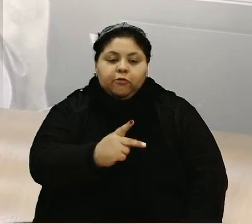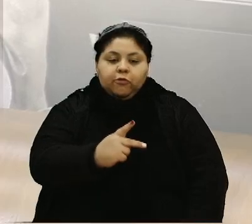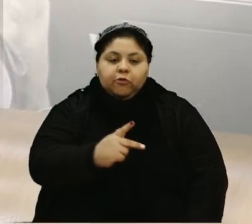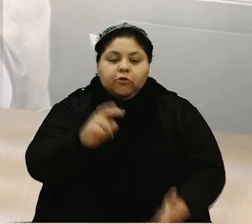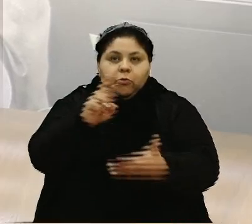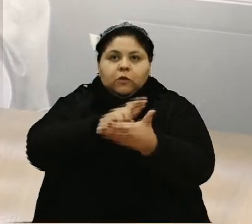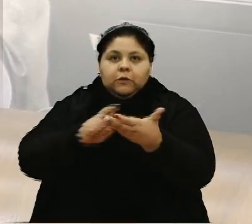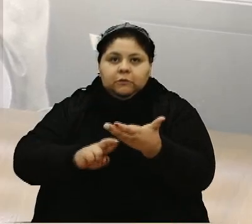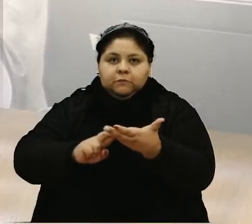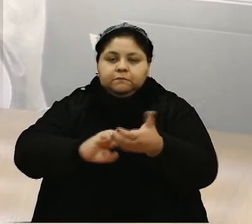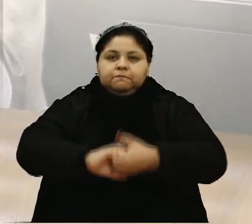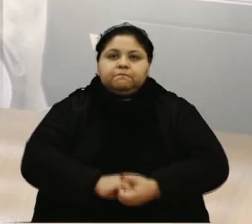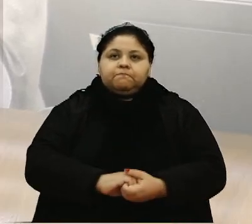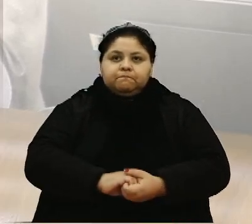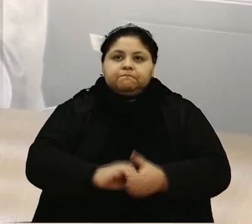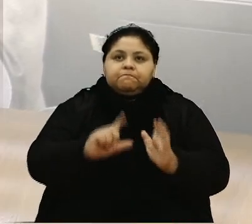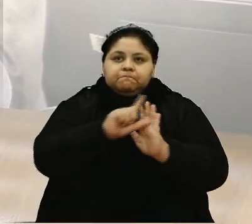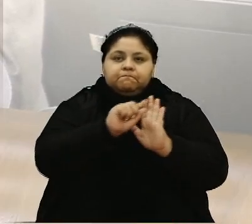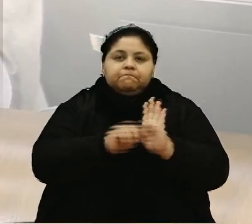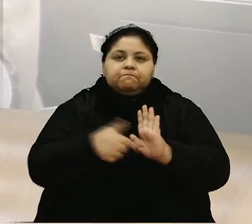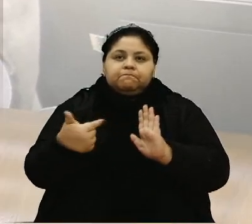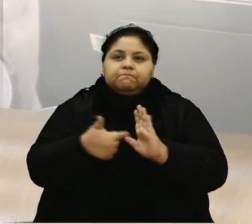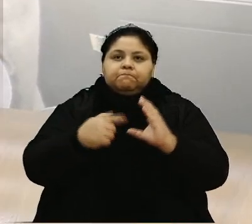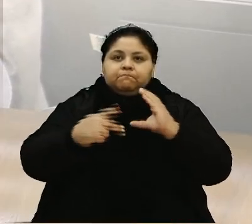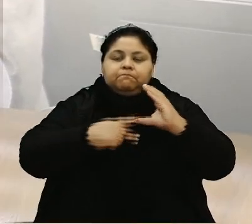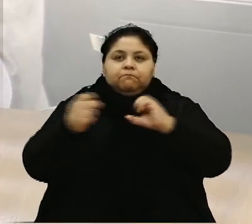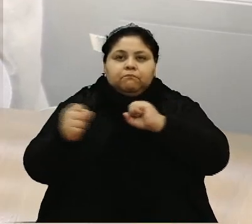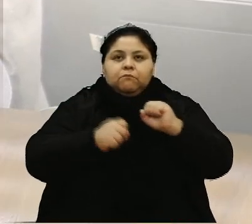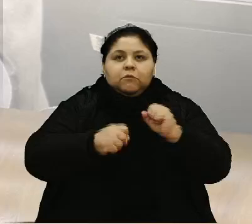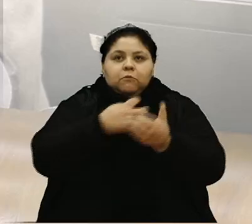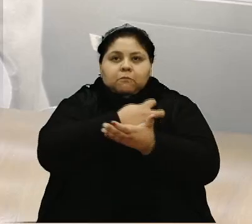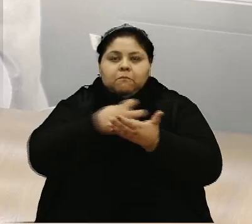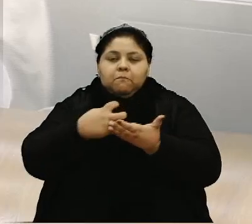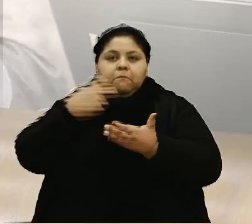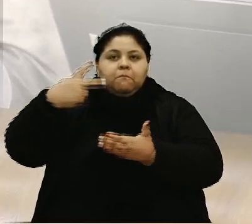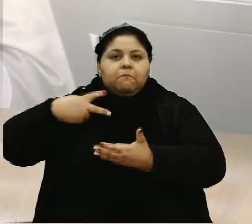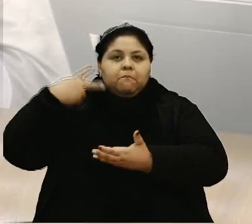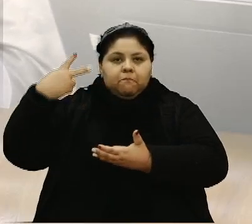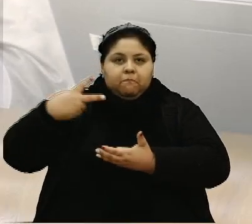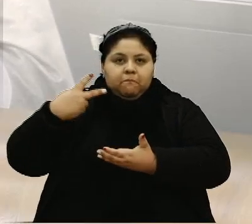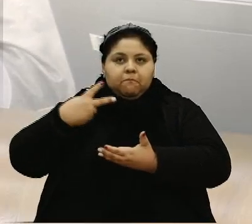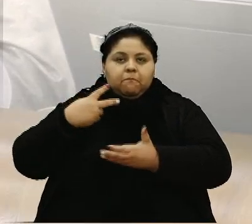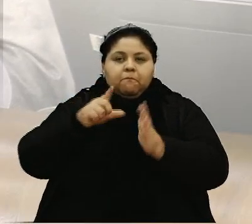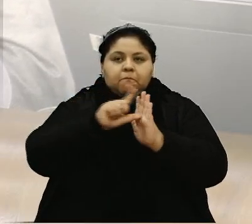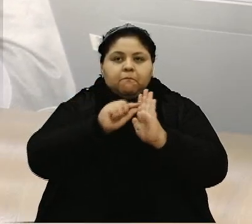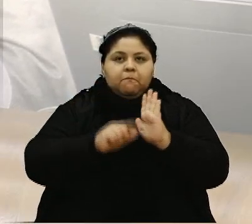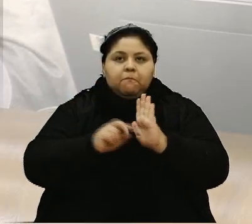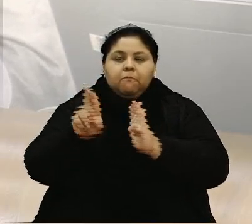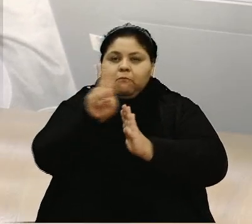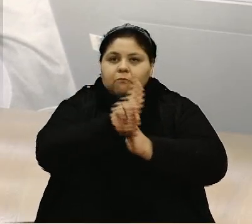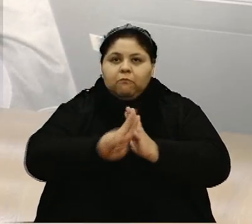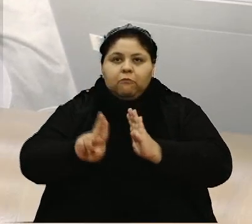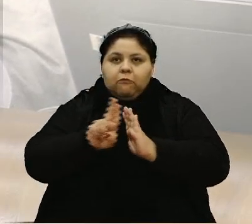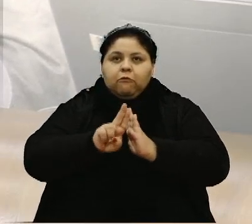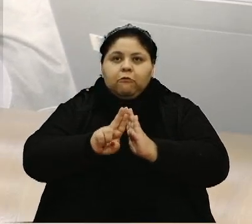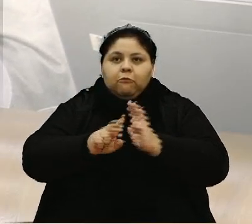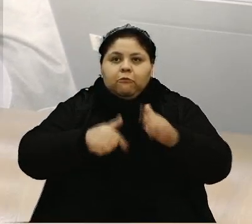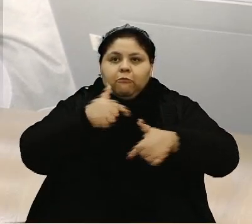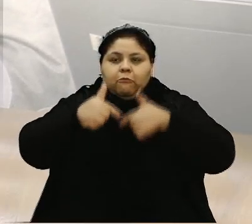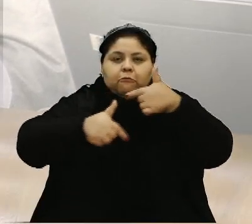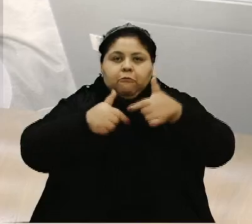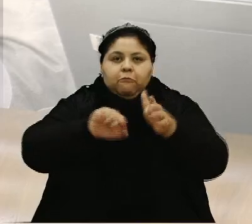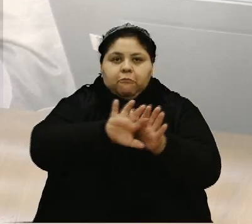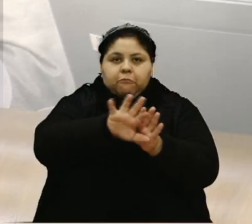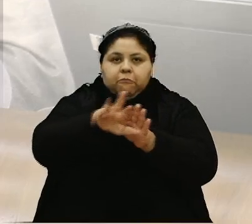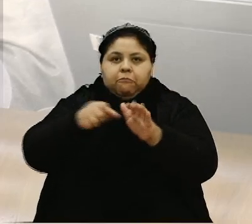relator. Artigo 7º. A Câmara poderá cassar o mandato de vereador quando, inciso 1º, utilizar do mandato para a prática de atos de corrupção